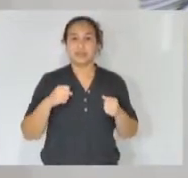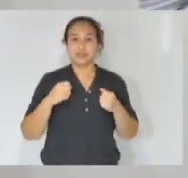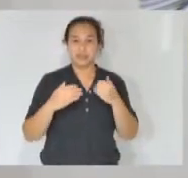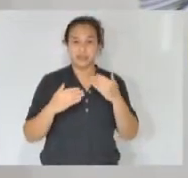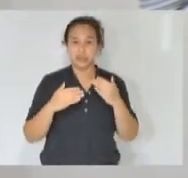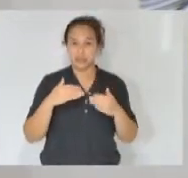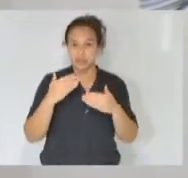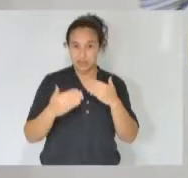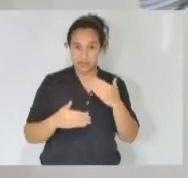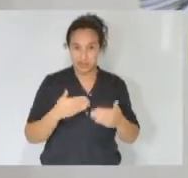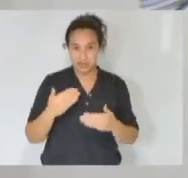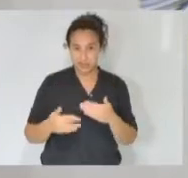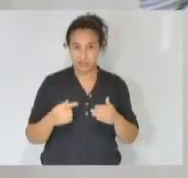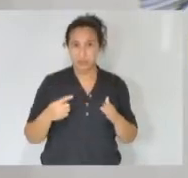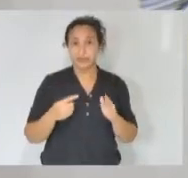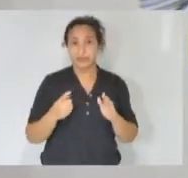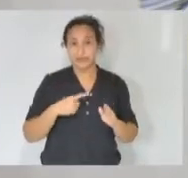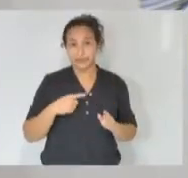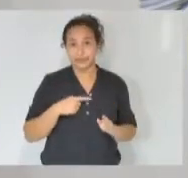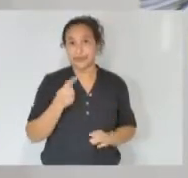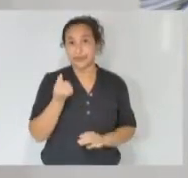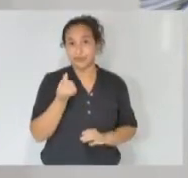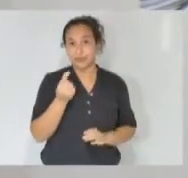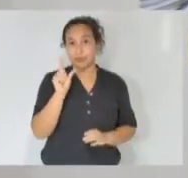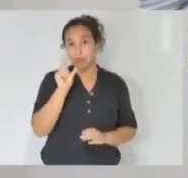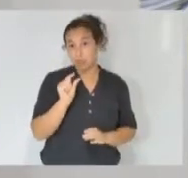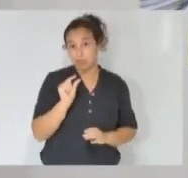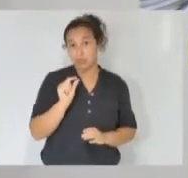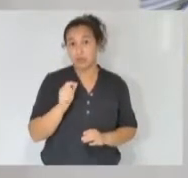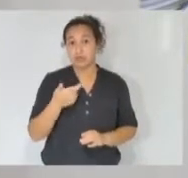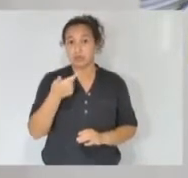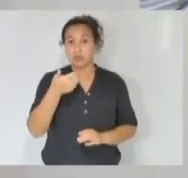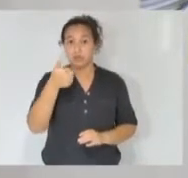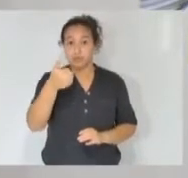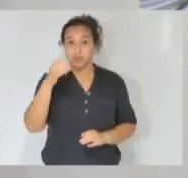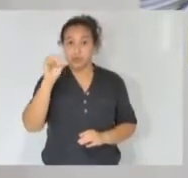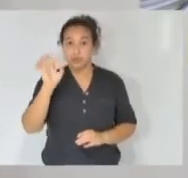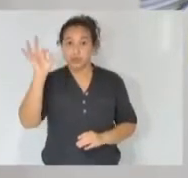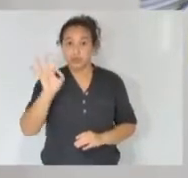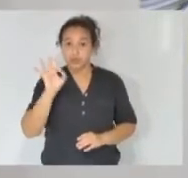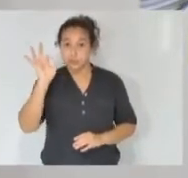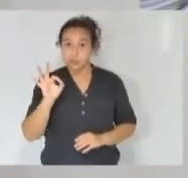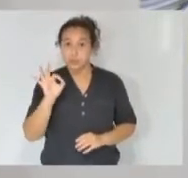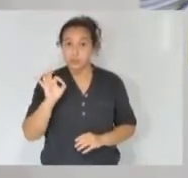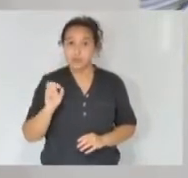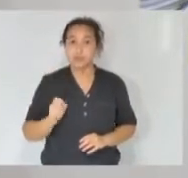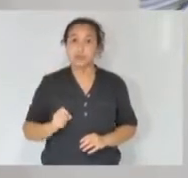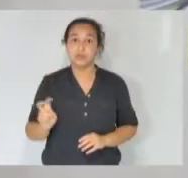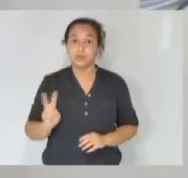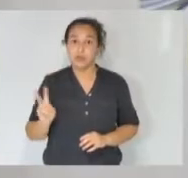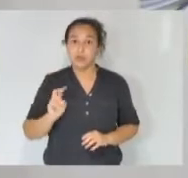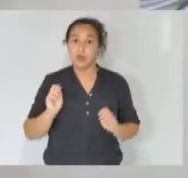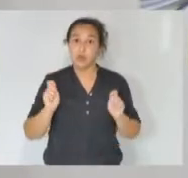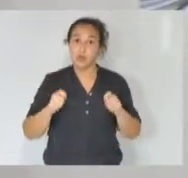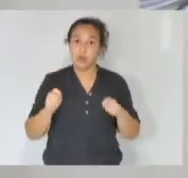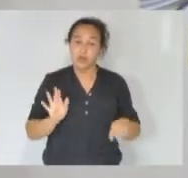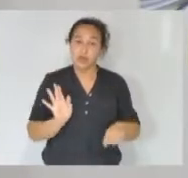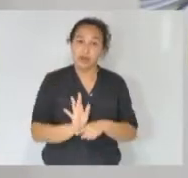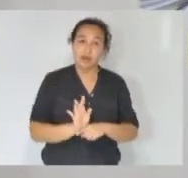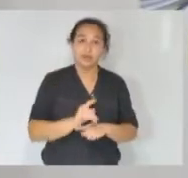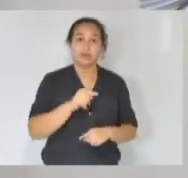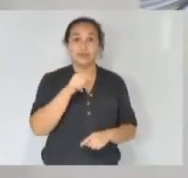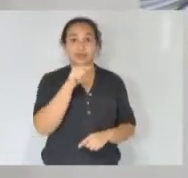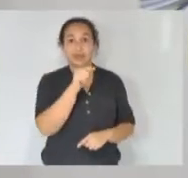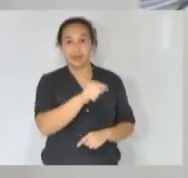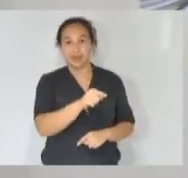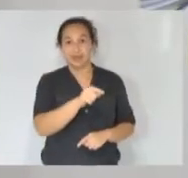houve alguns custos administrativos e que 10% daquele valor já seria o suficiente para estar ajudando a custear os